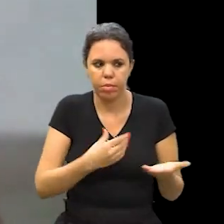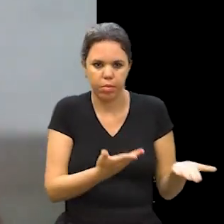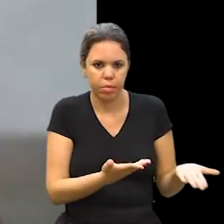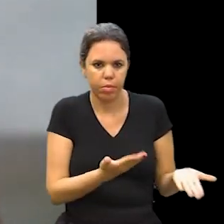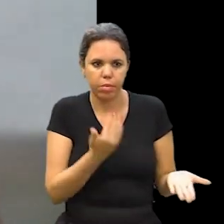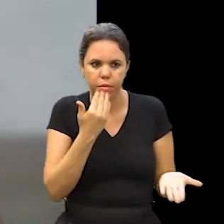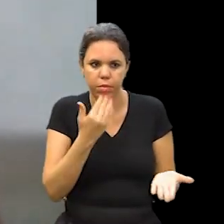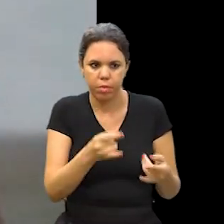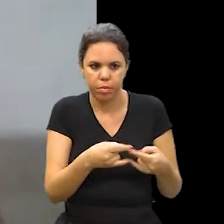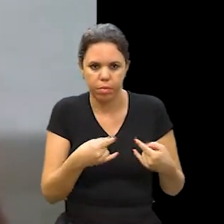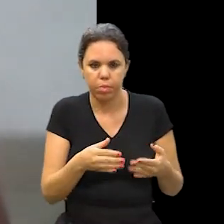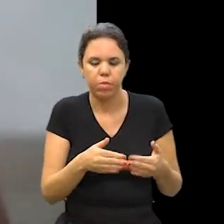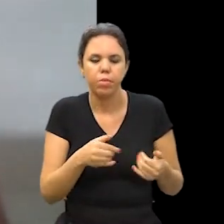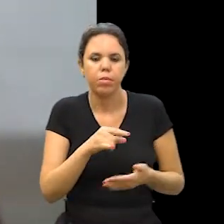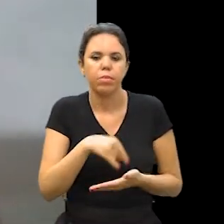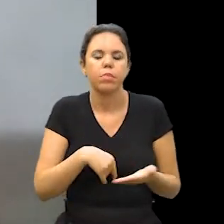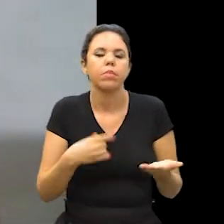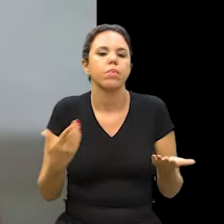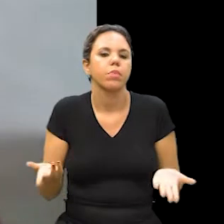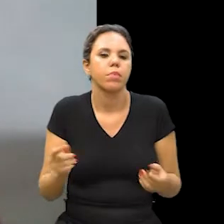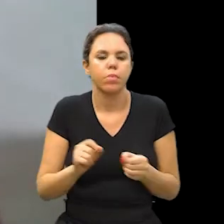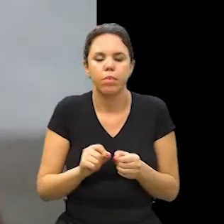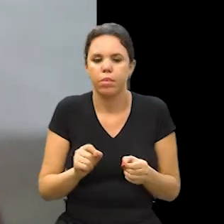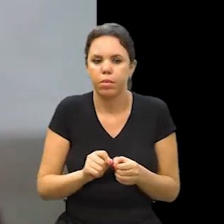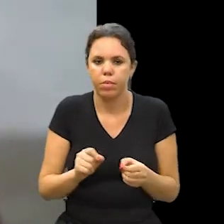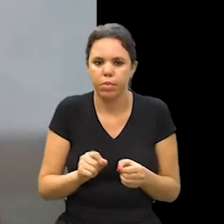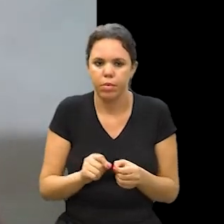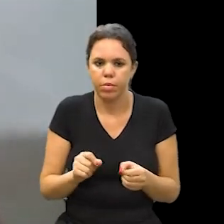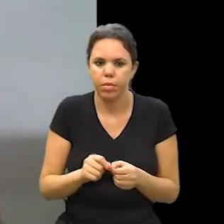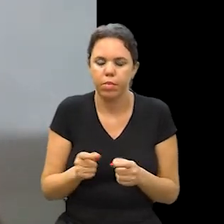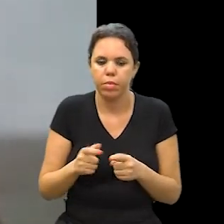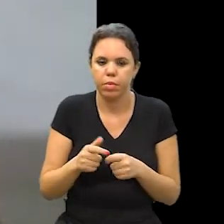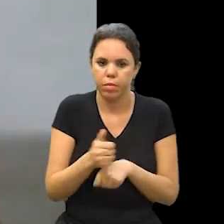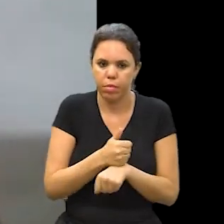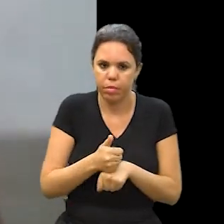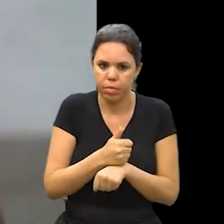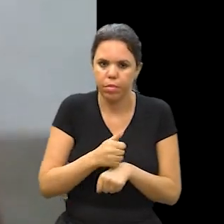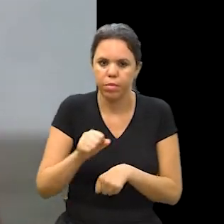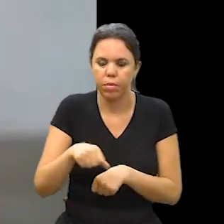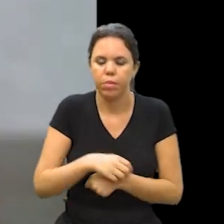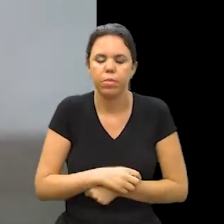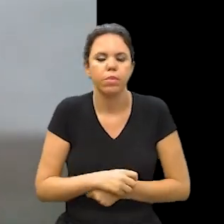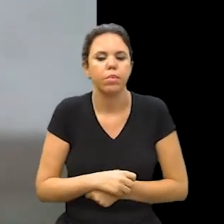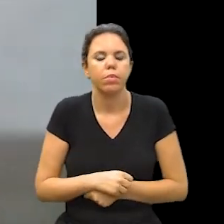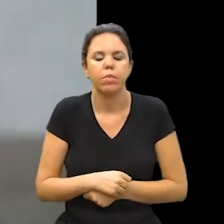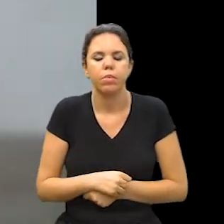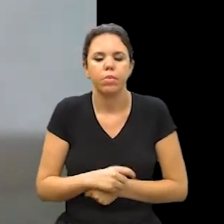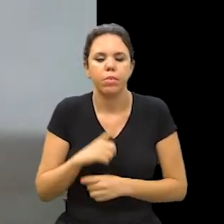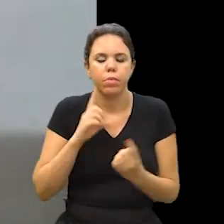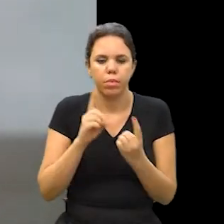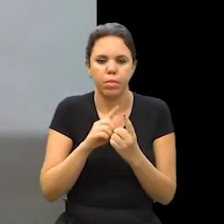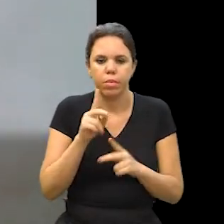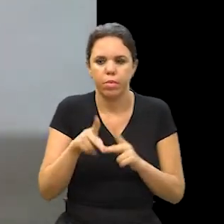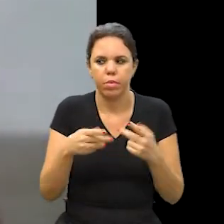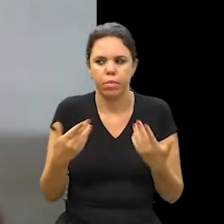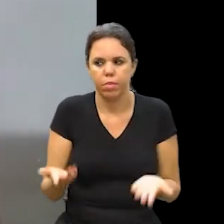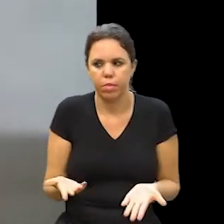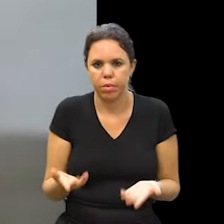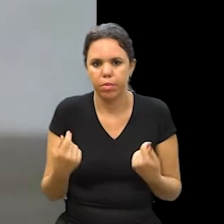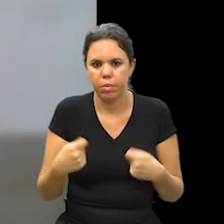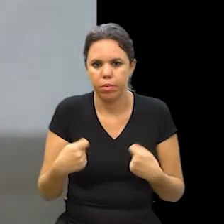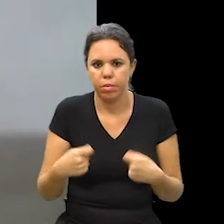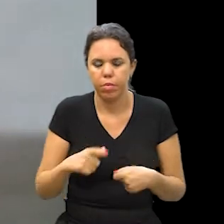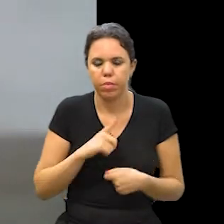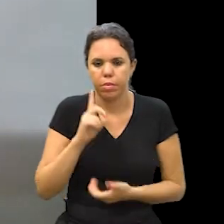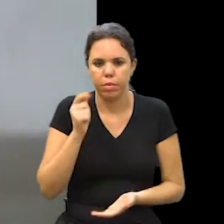gente solicita o laudo. Então, é feito pela área médica, e aí sim a gente passa a atender essa pessoa, porque a gente precisa